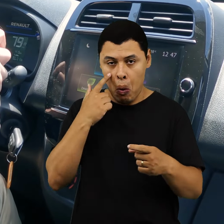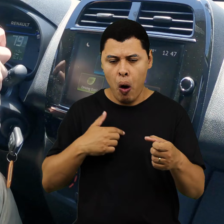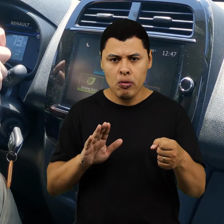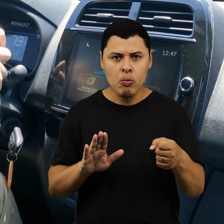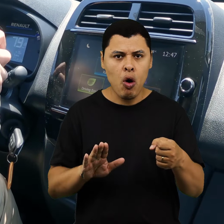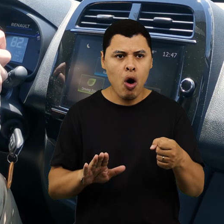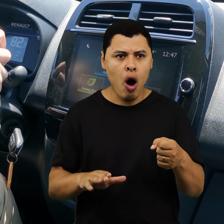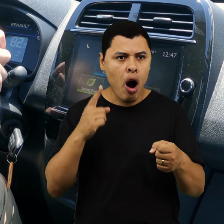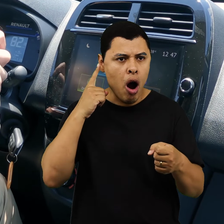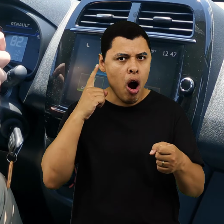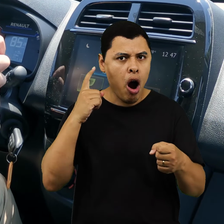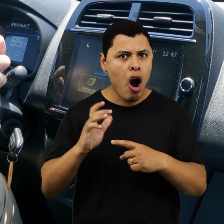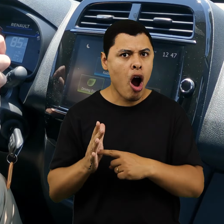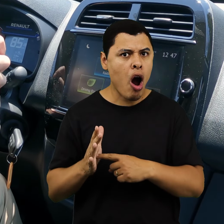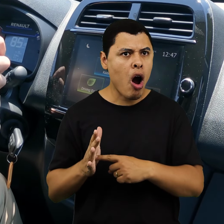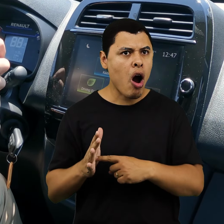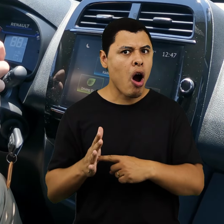bem, você vai escutar bem o 3 cilindros.